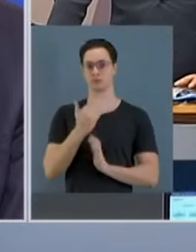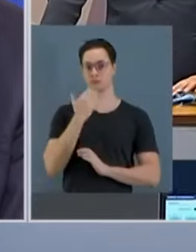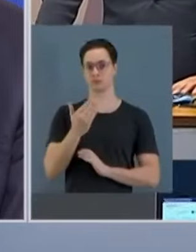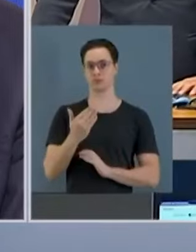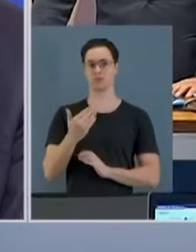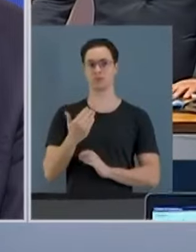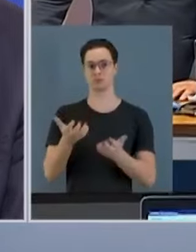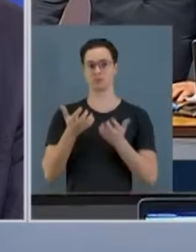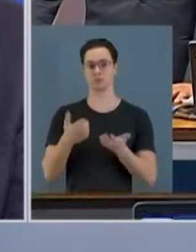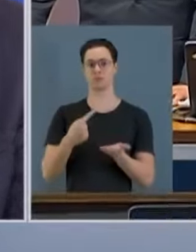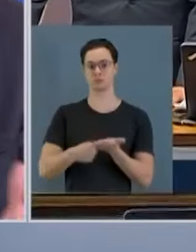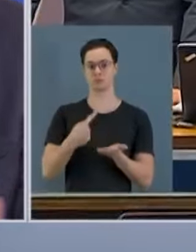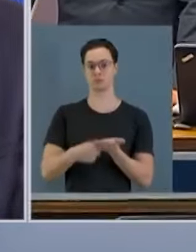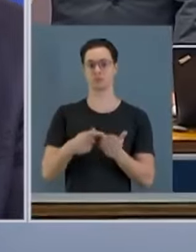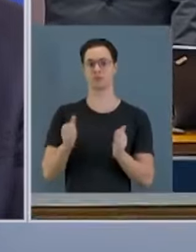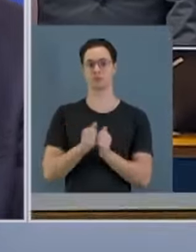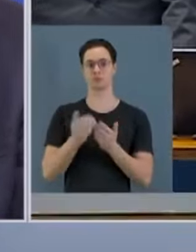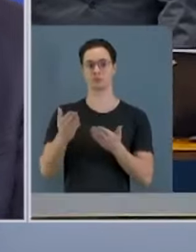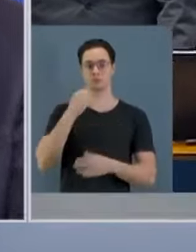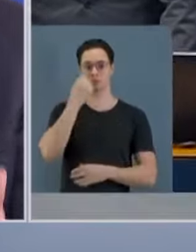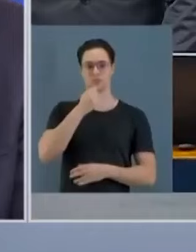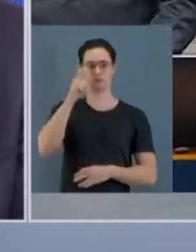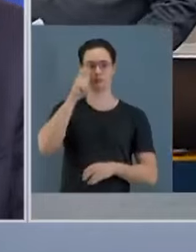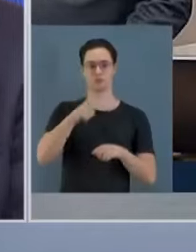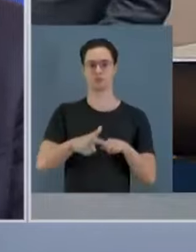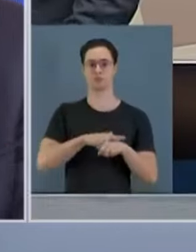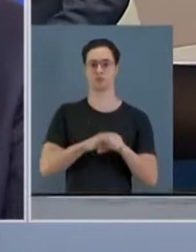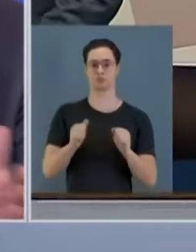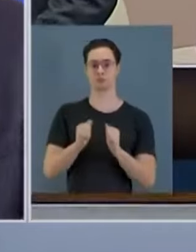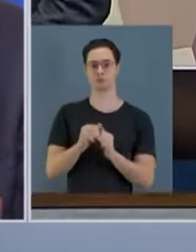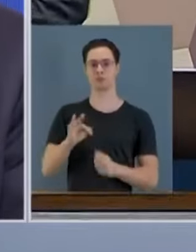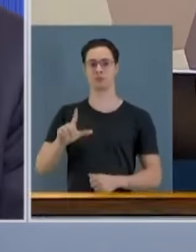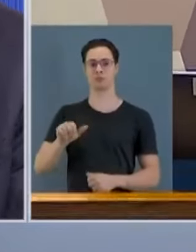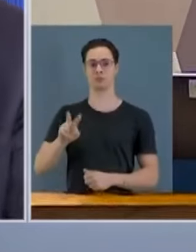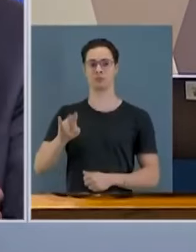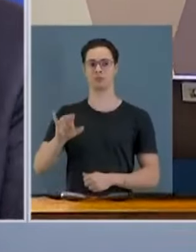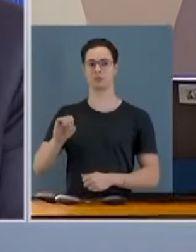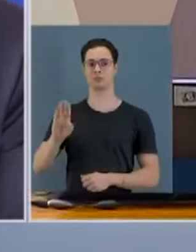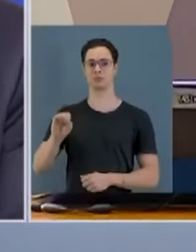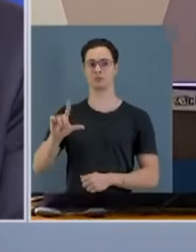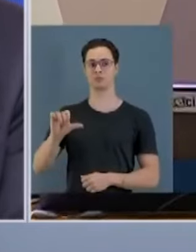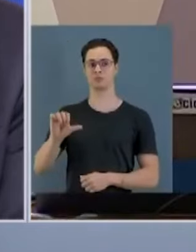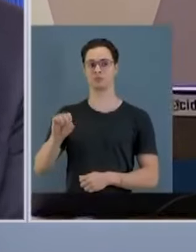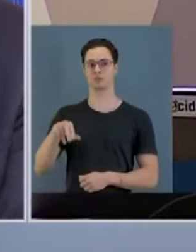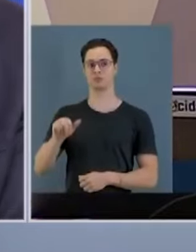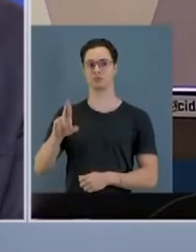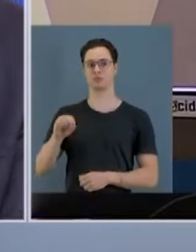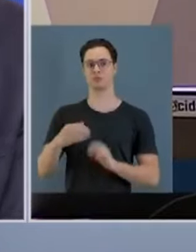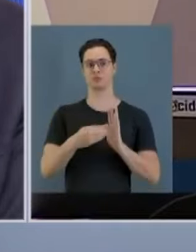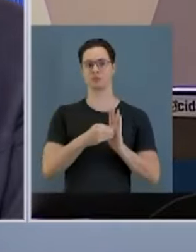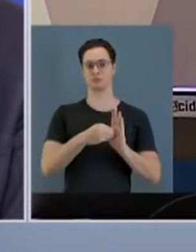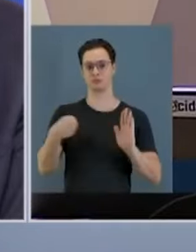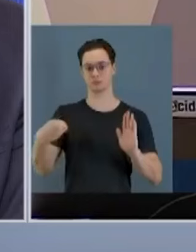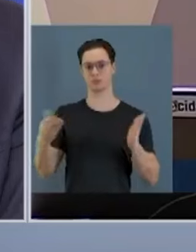e ele derrota ali algo que alguém que tinha o o clã ali né o controle do Senado ali ele se